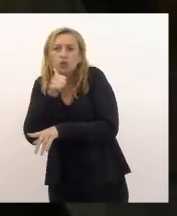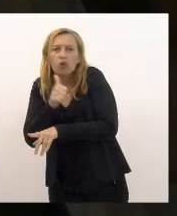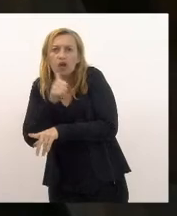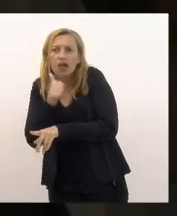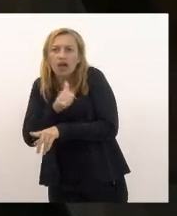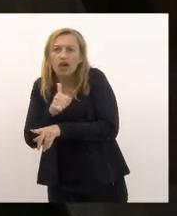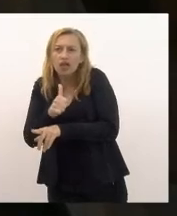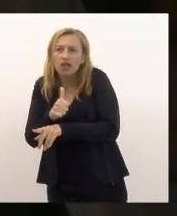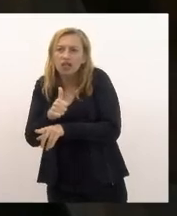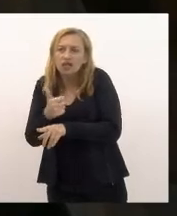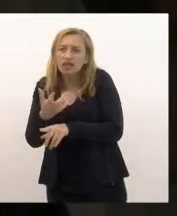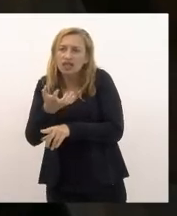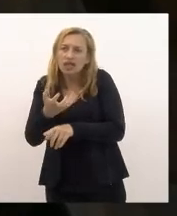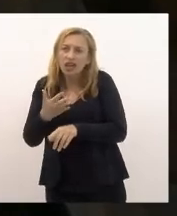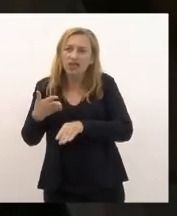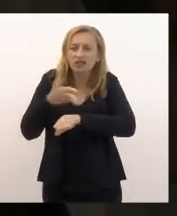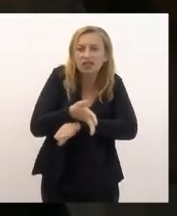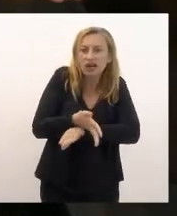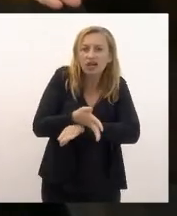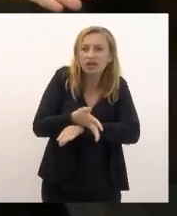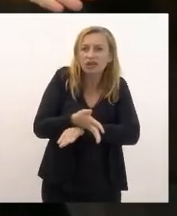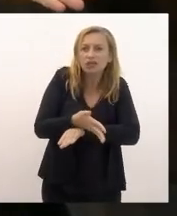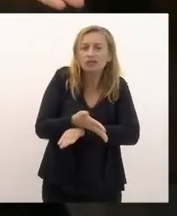que tentam adentrar o banheiro feminino.